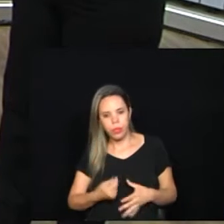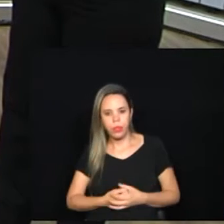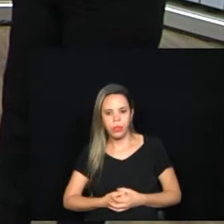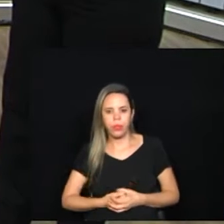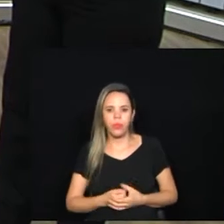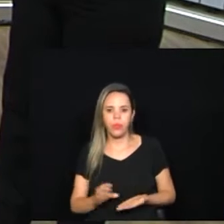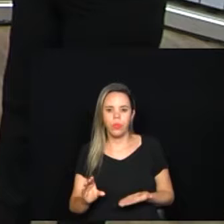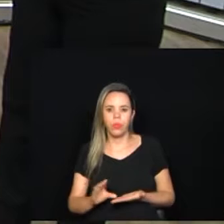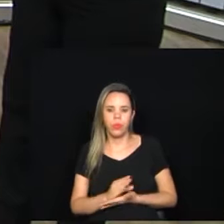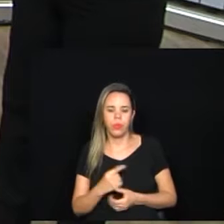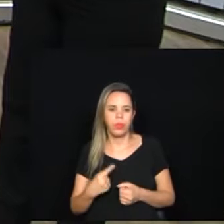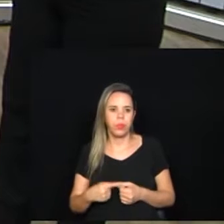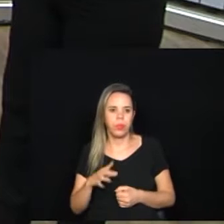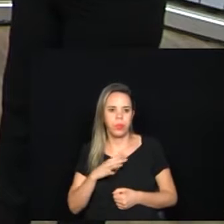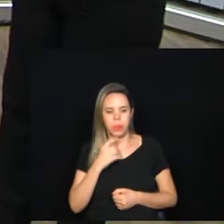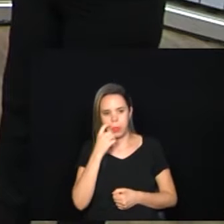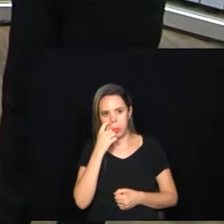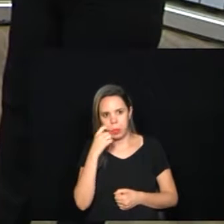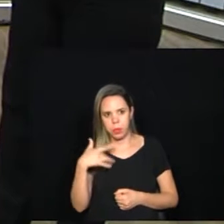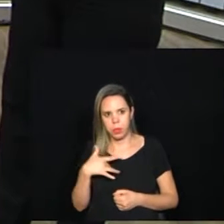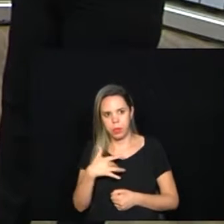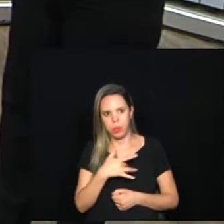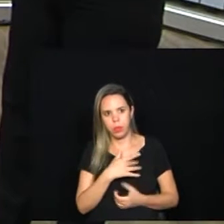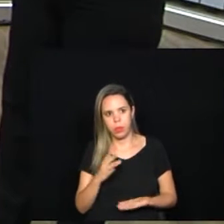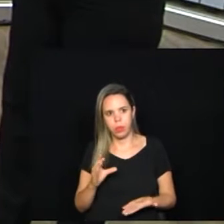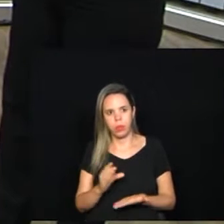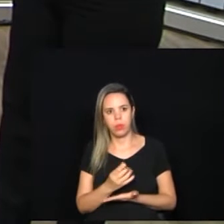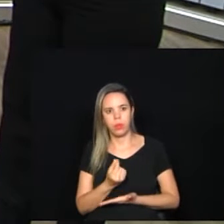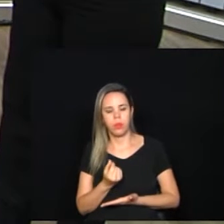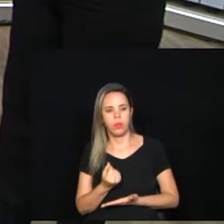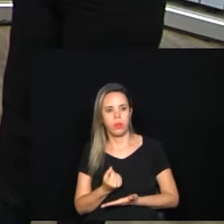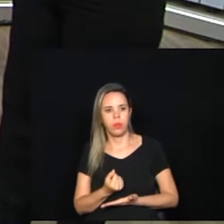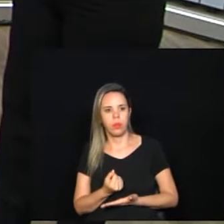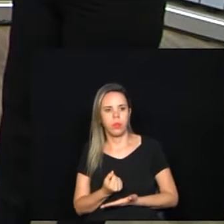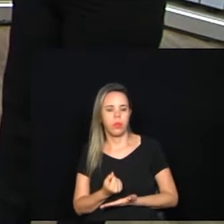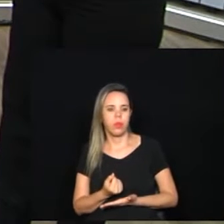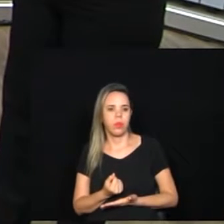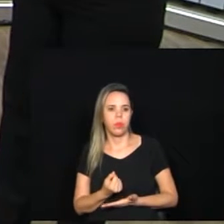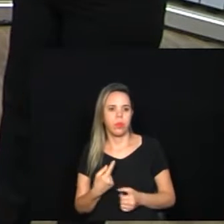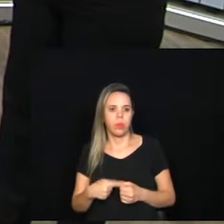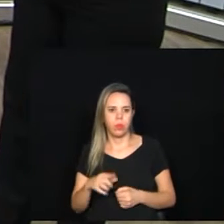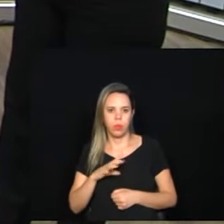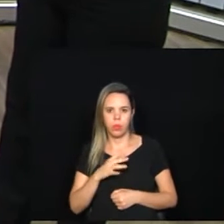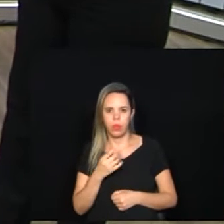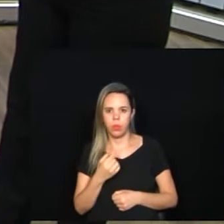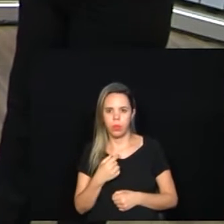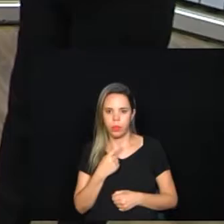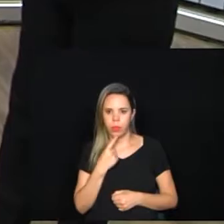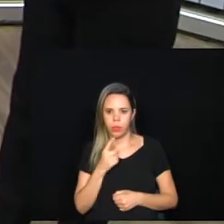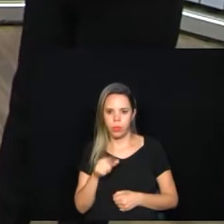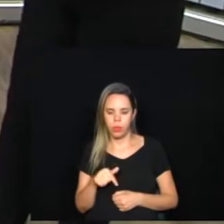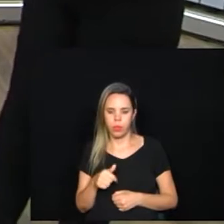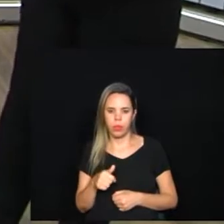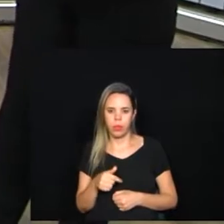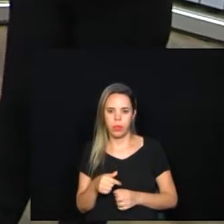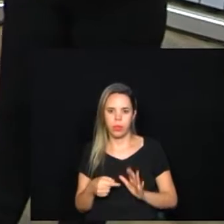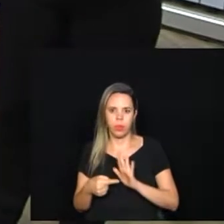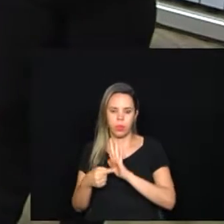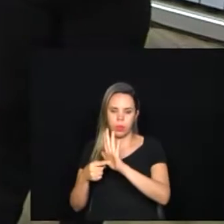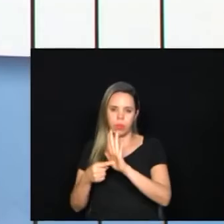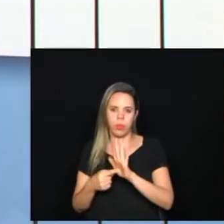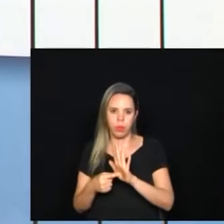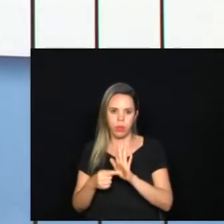sobre o orçamento do município, mas sobre a saúde financeira do município de Campinas. É a apresentação